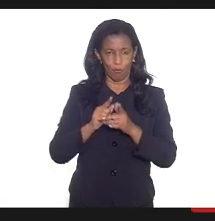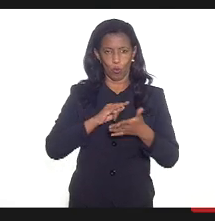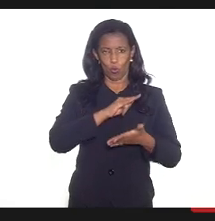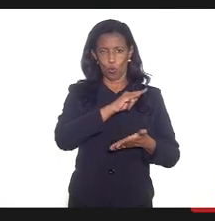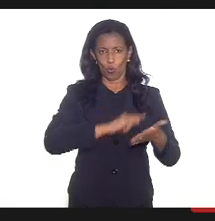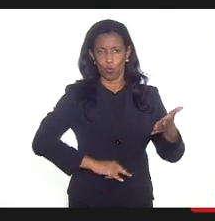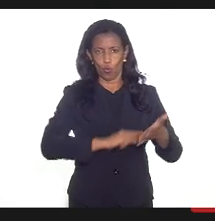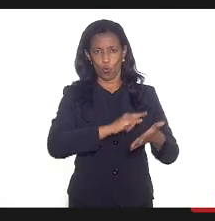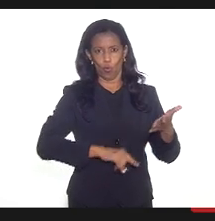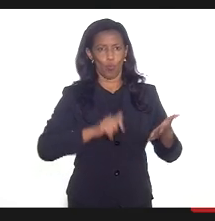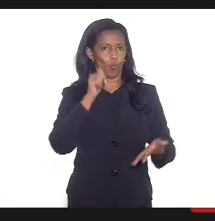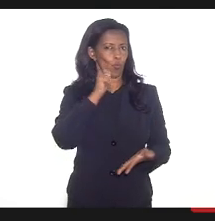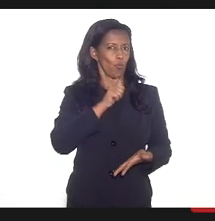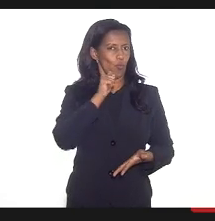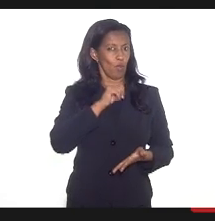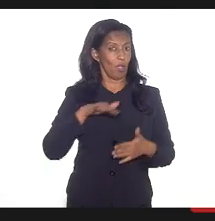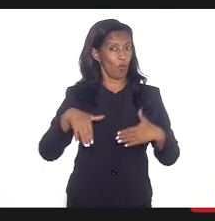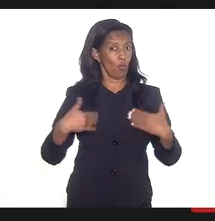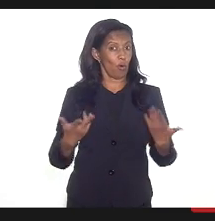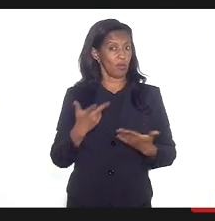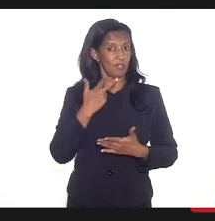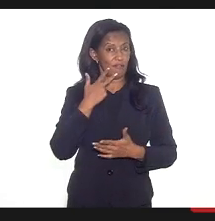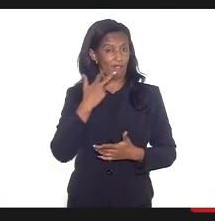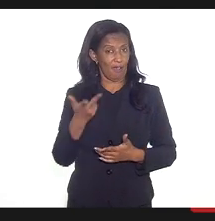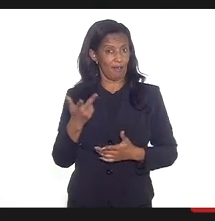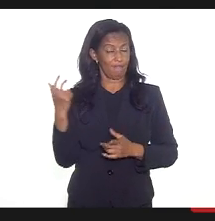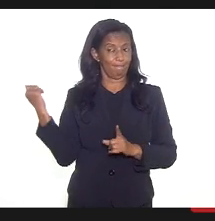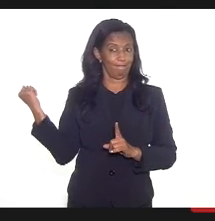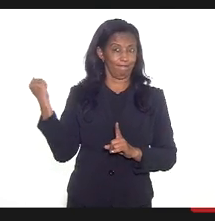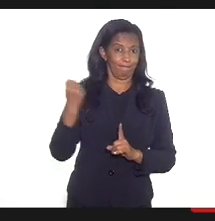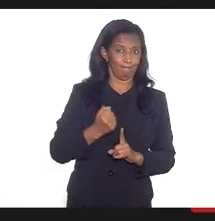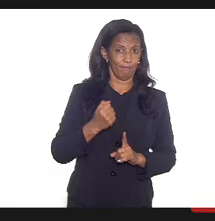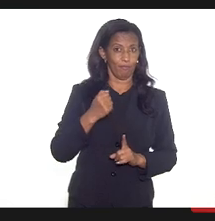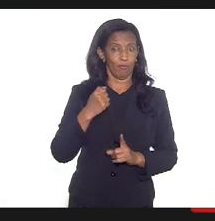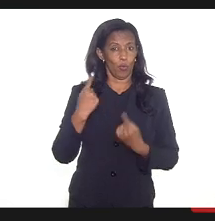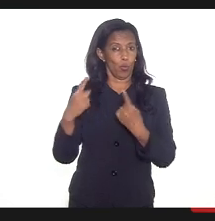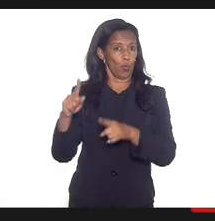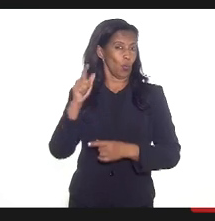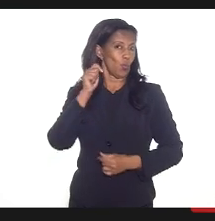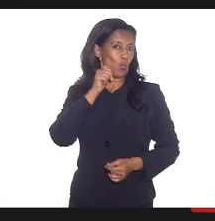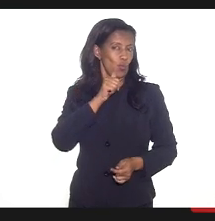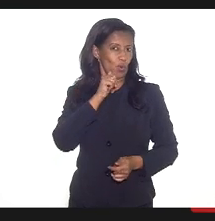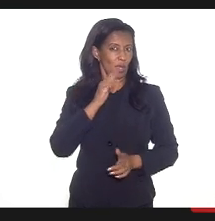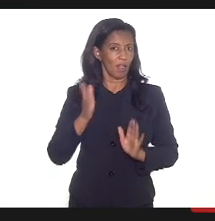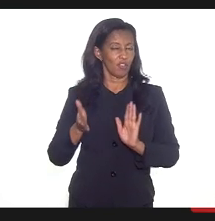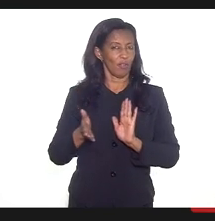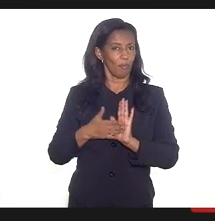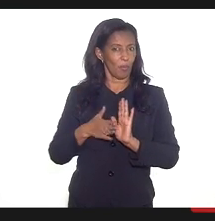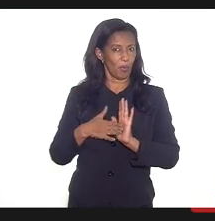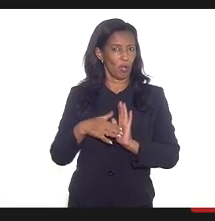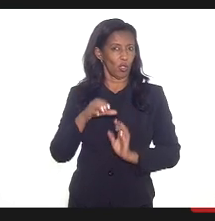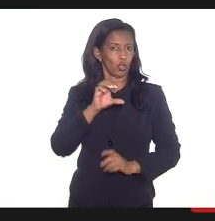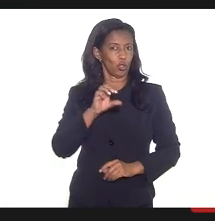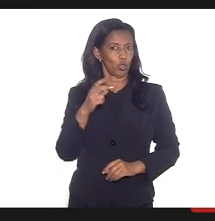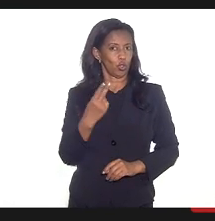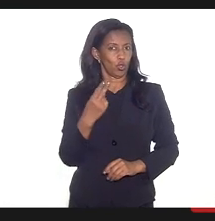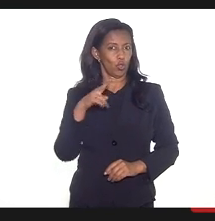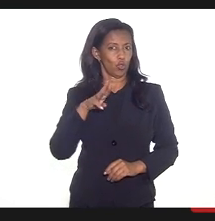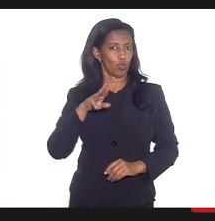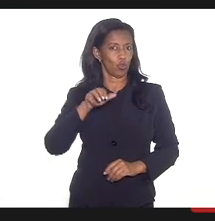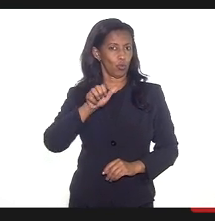né? Quando se trata do feminicídio, foi falado também já aqui pela própria Chuma, a